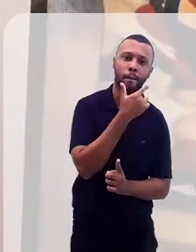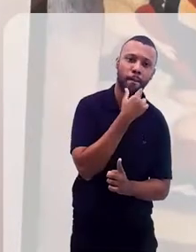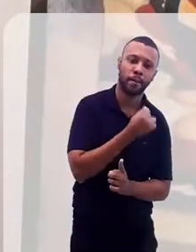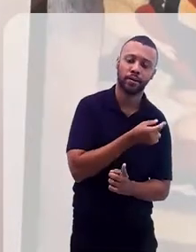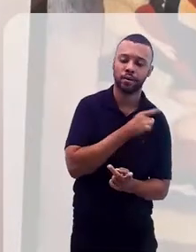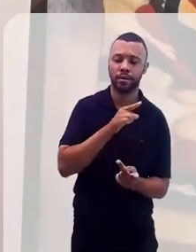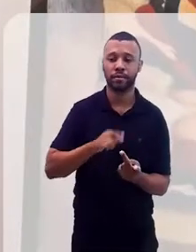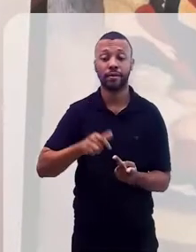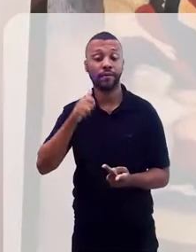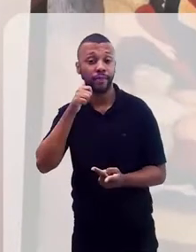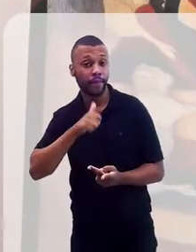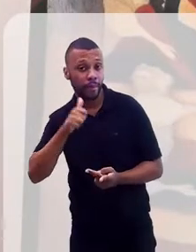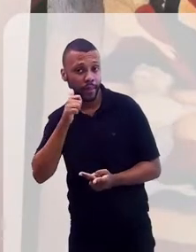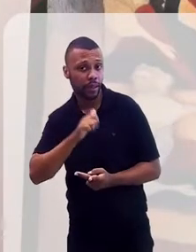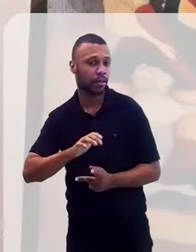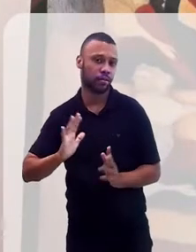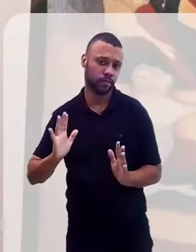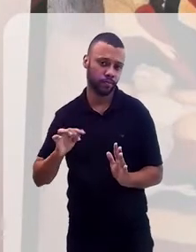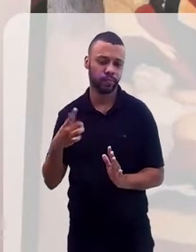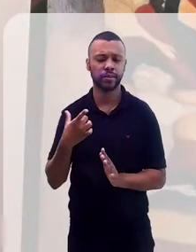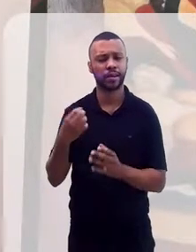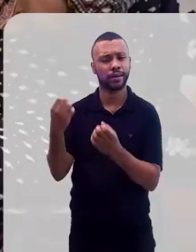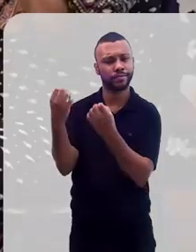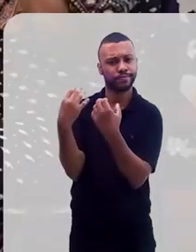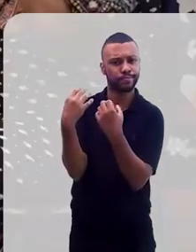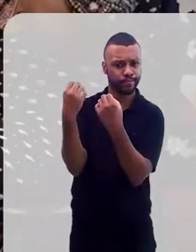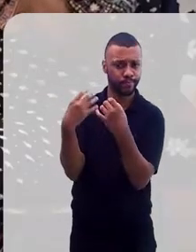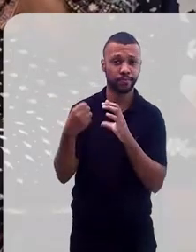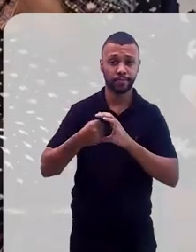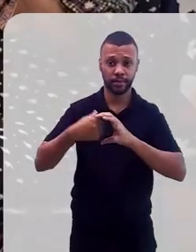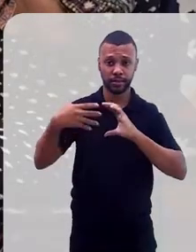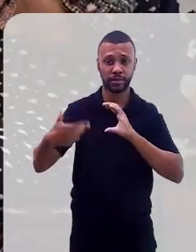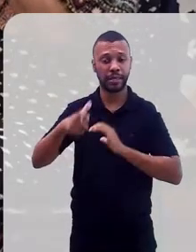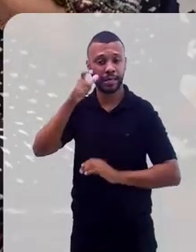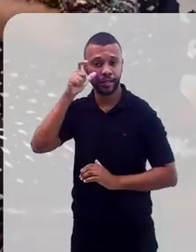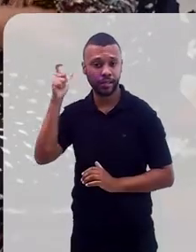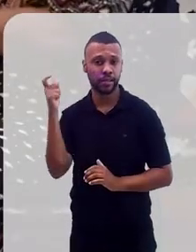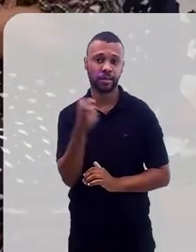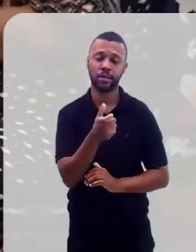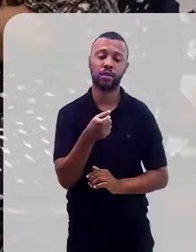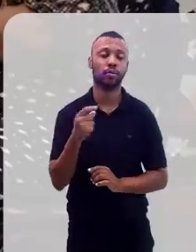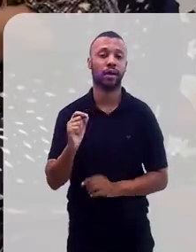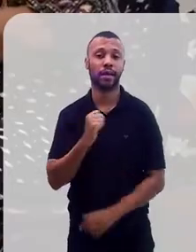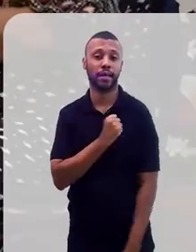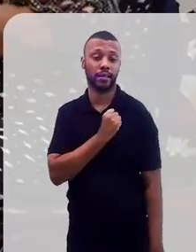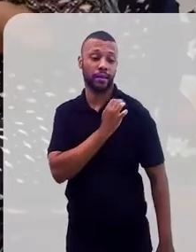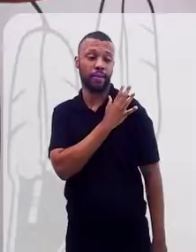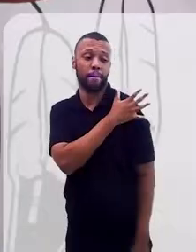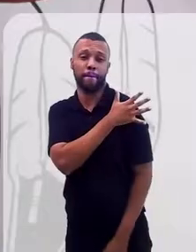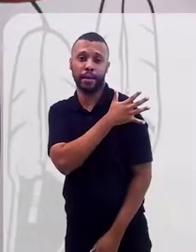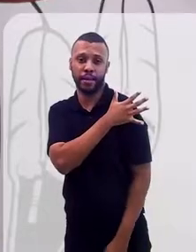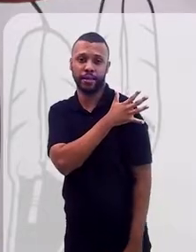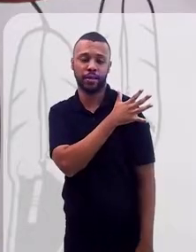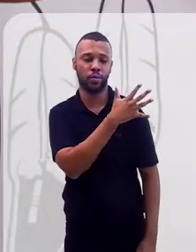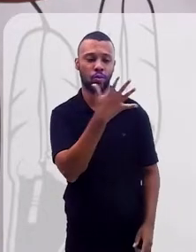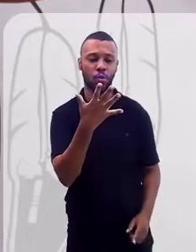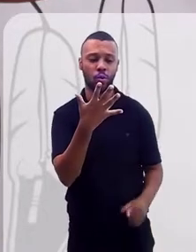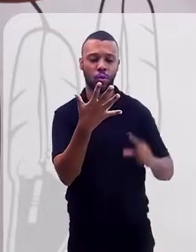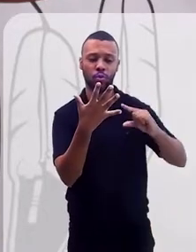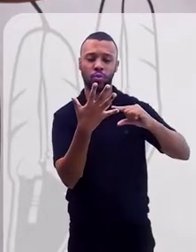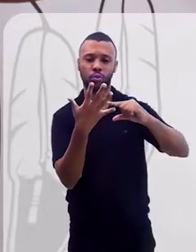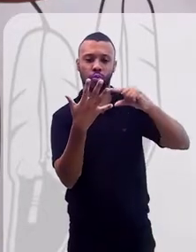lados, masculino e feminino. E ela tem também um ensinamento muito interessante, que na pena